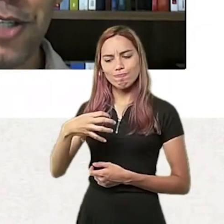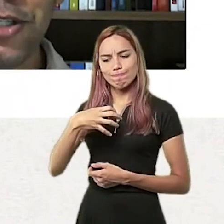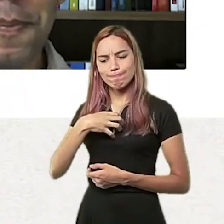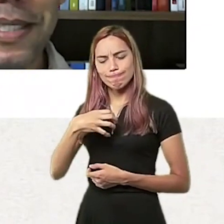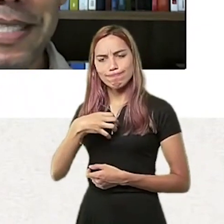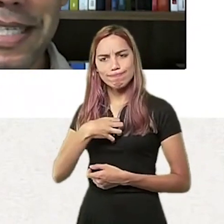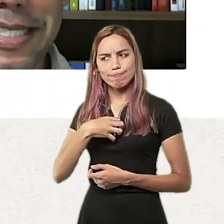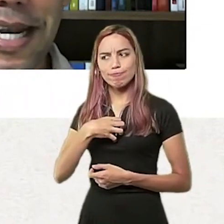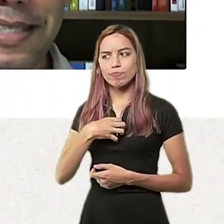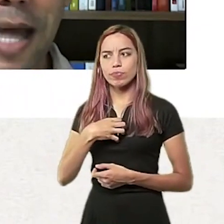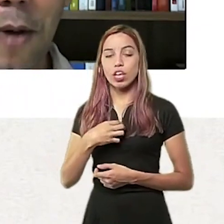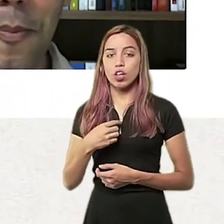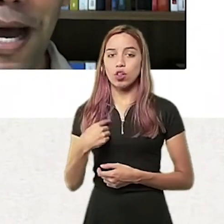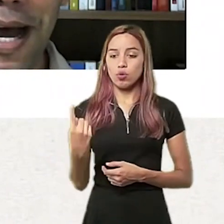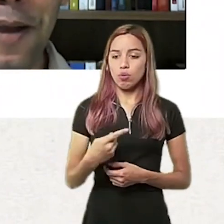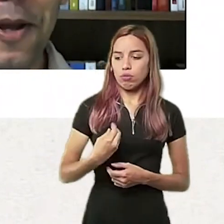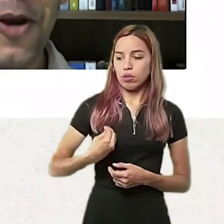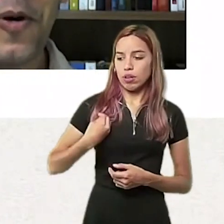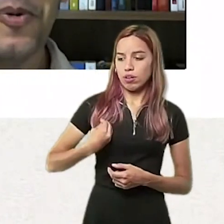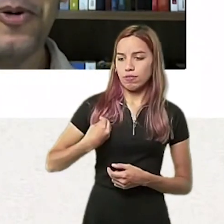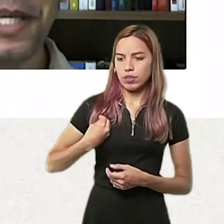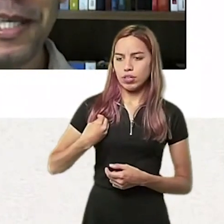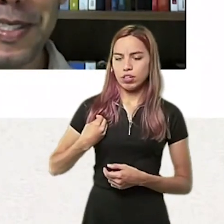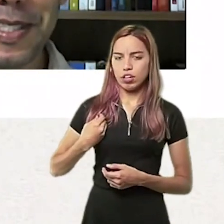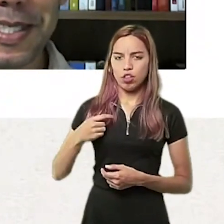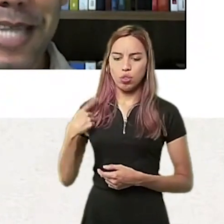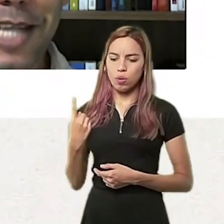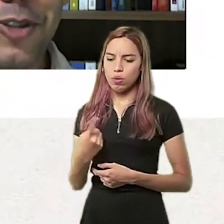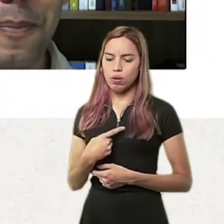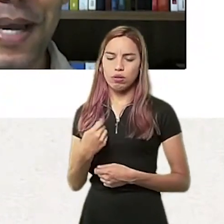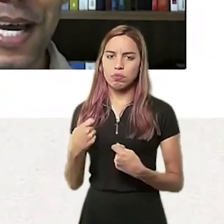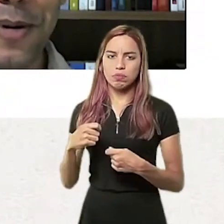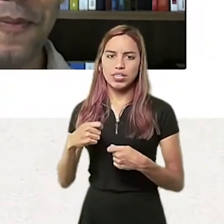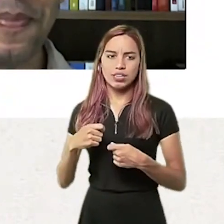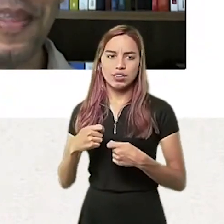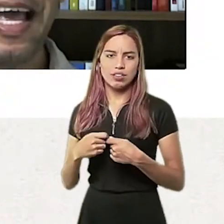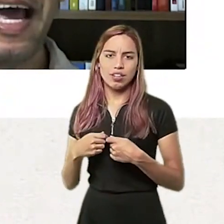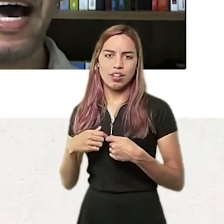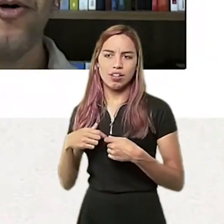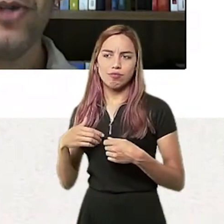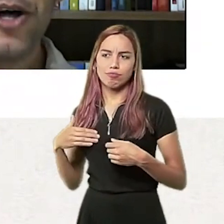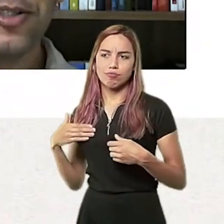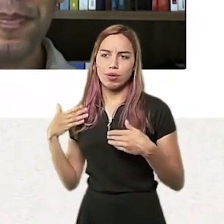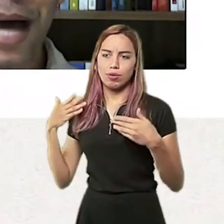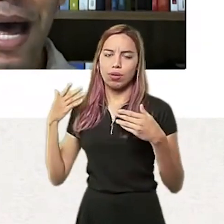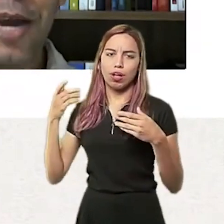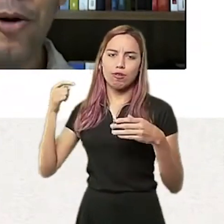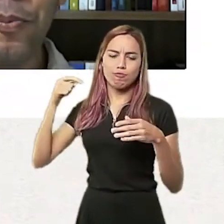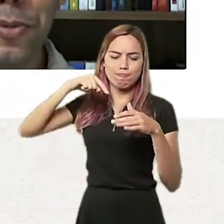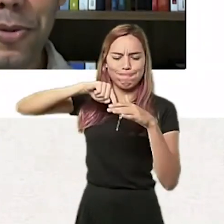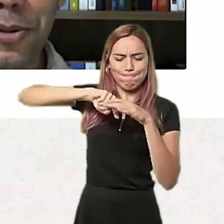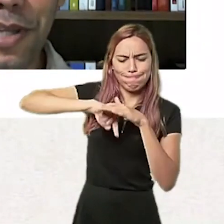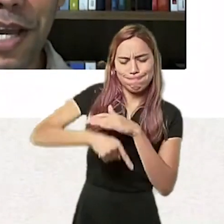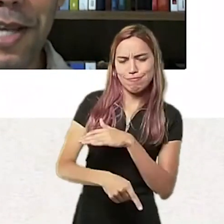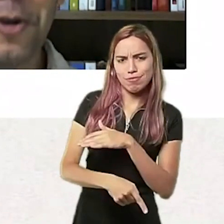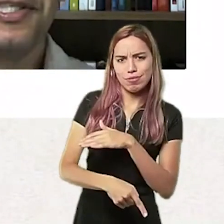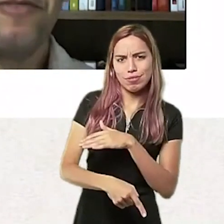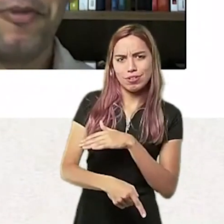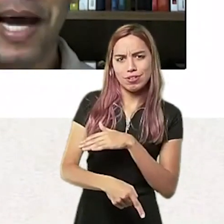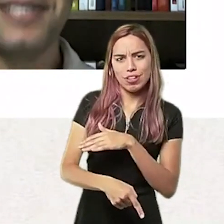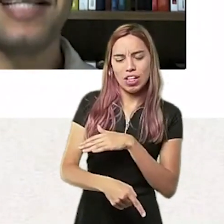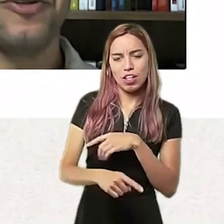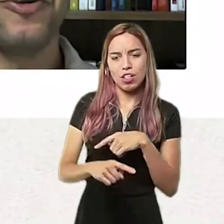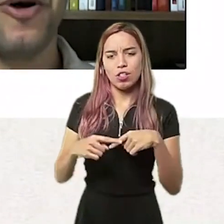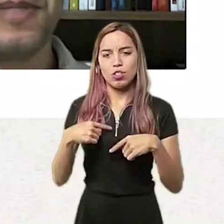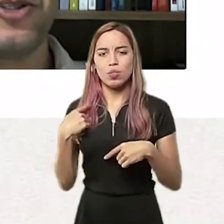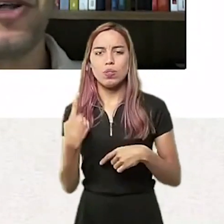independente, a gente não precisa se lançar ao mar como Ulisses, né, de Homero. O nosso mar é o mundo, né?